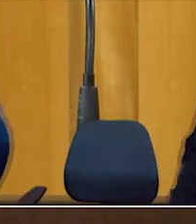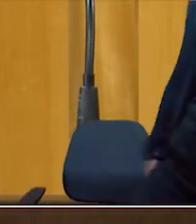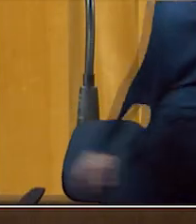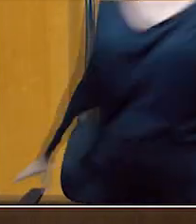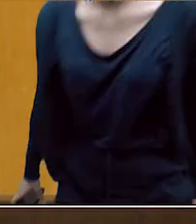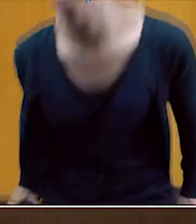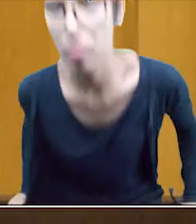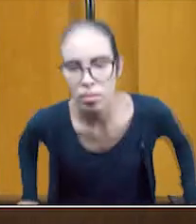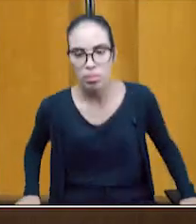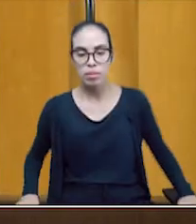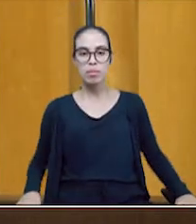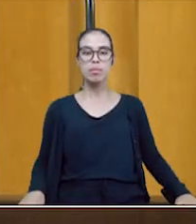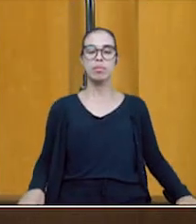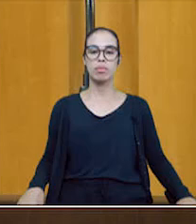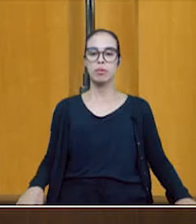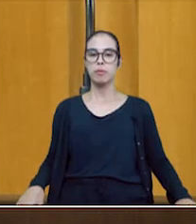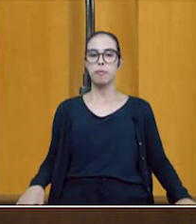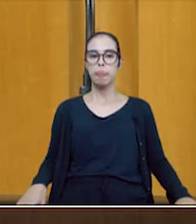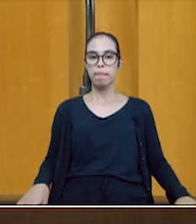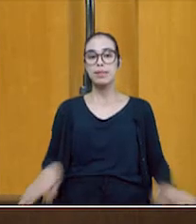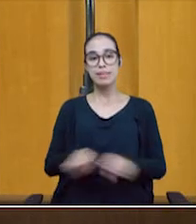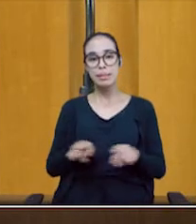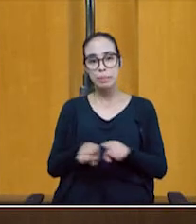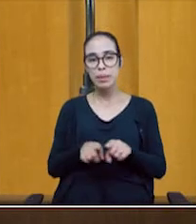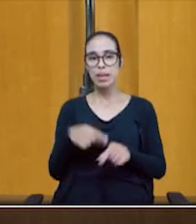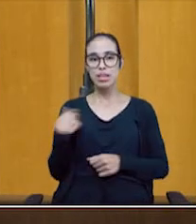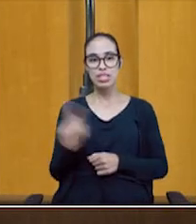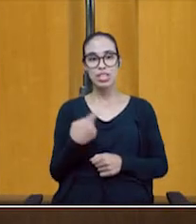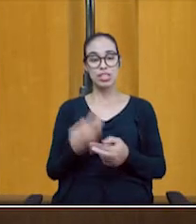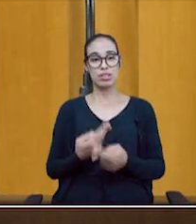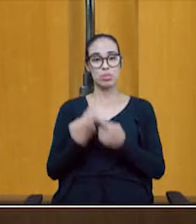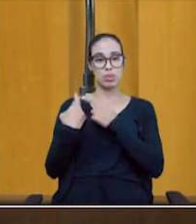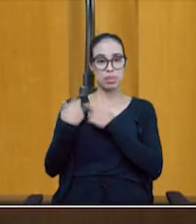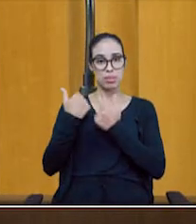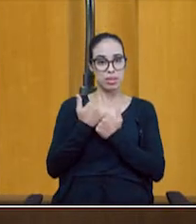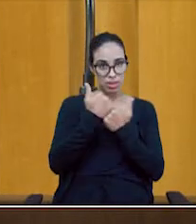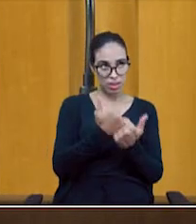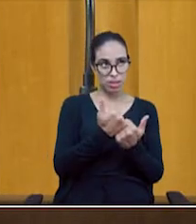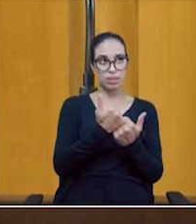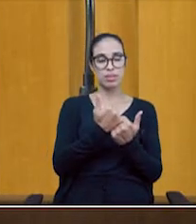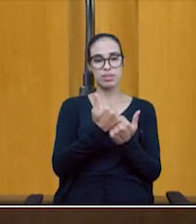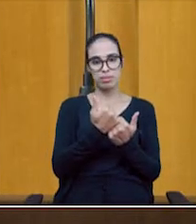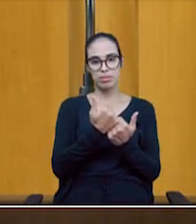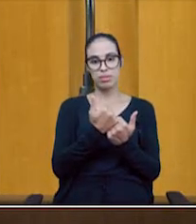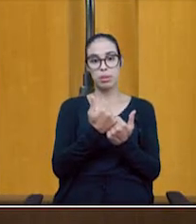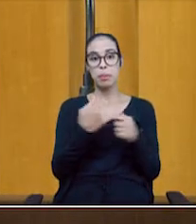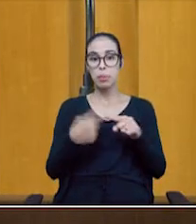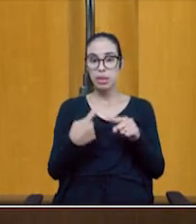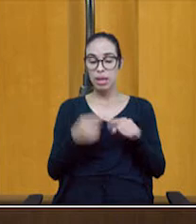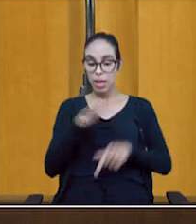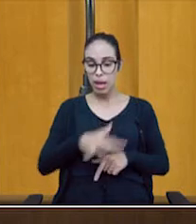respeito à nossa cota de corresponsabilidade para que o judiciário seja, de fato, uma